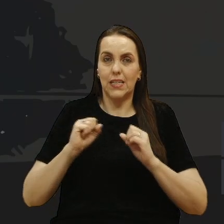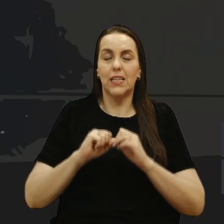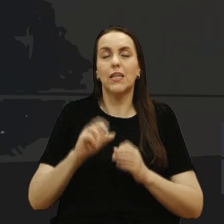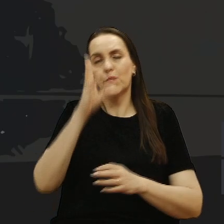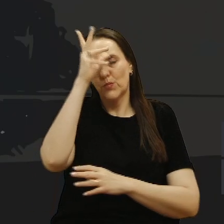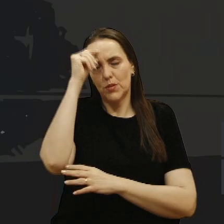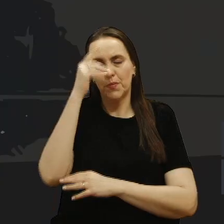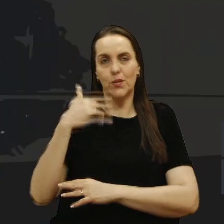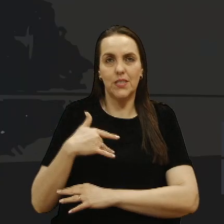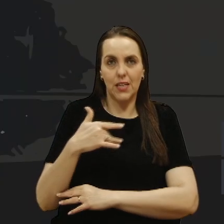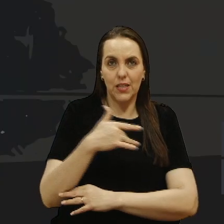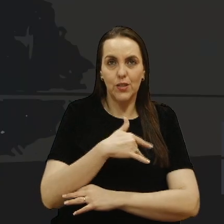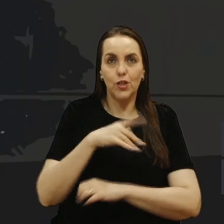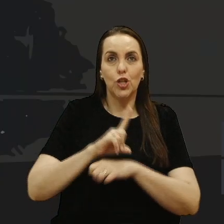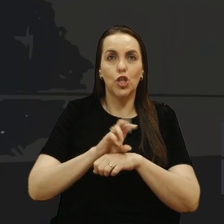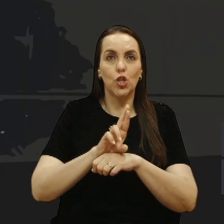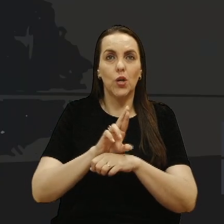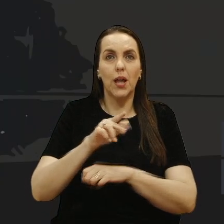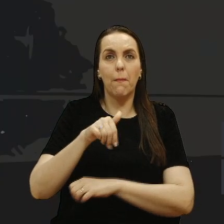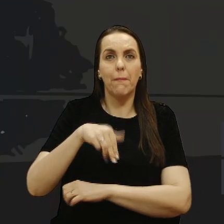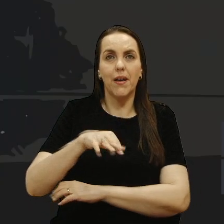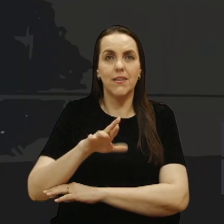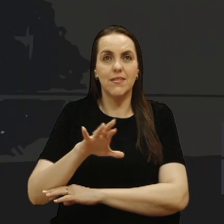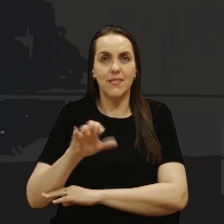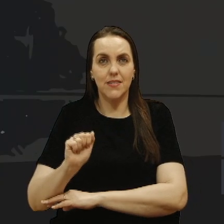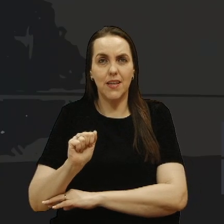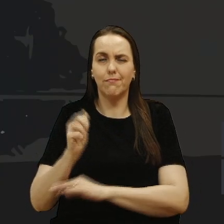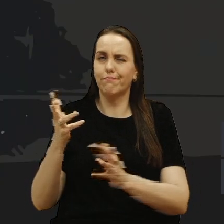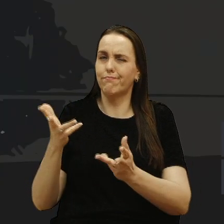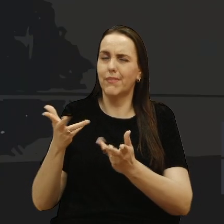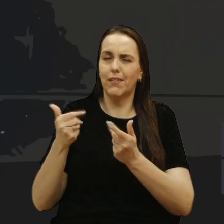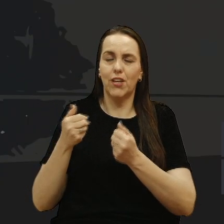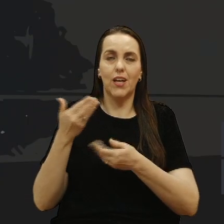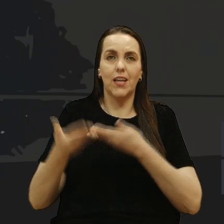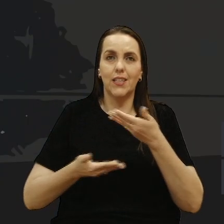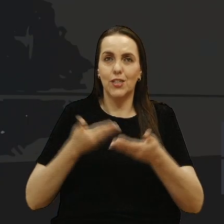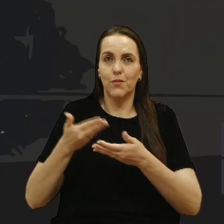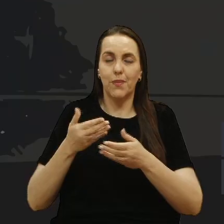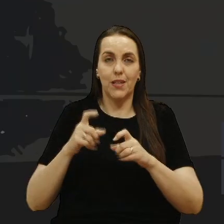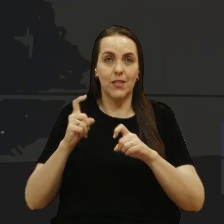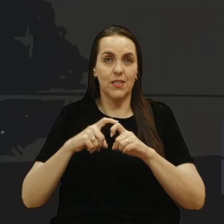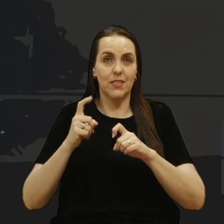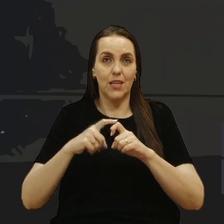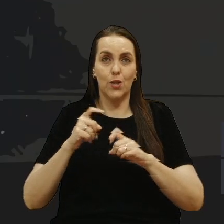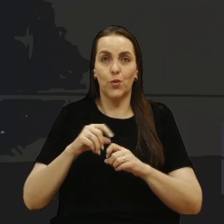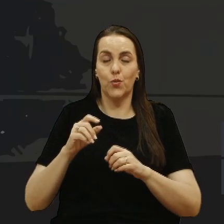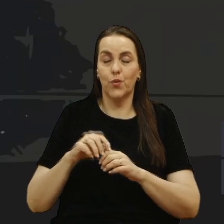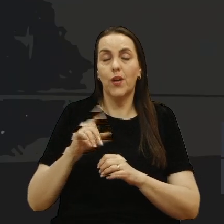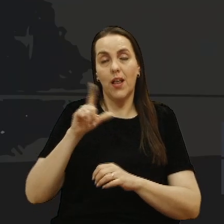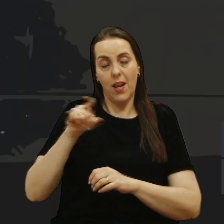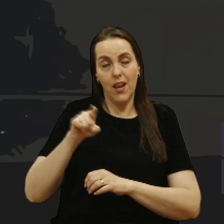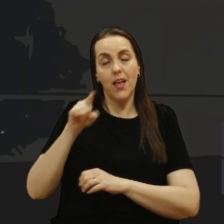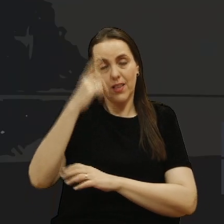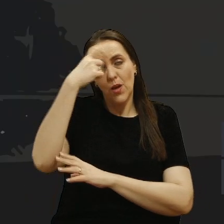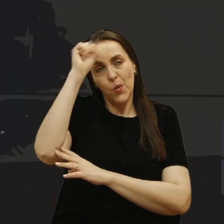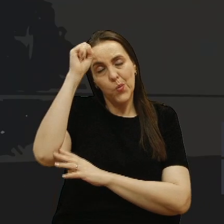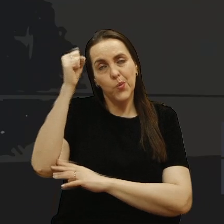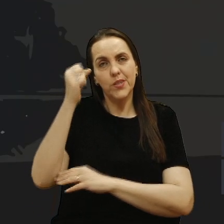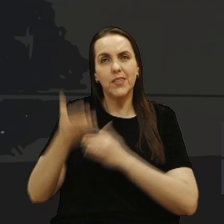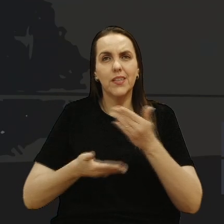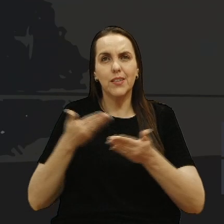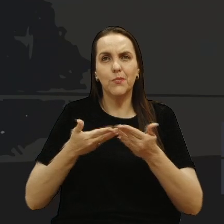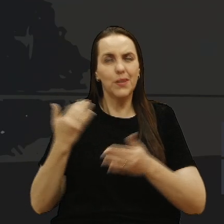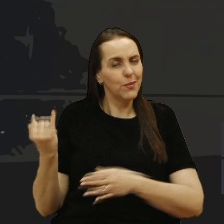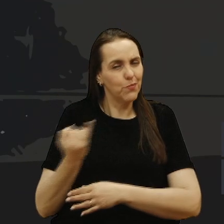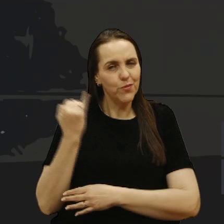doutora Márcia Punhales também, que é incrível e que atende lá no Seclim, que é na UX, também esse mesmo atendimento super importante para